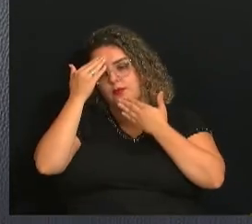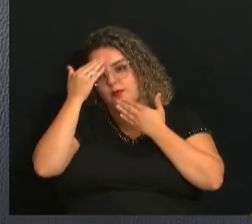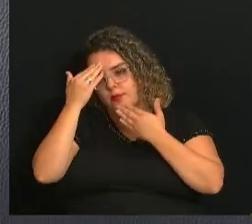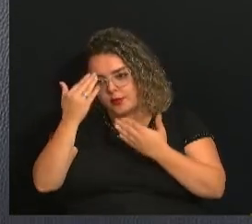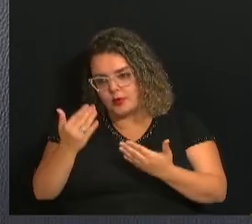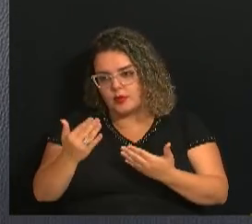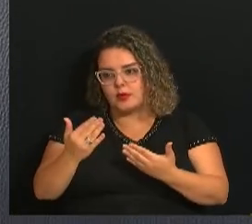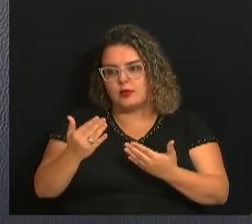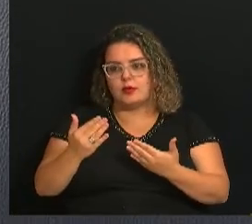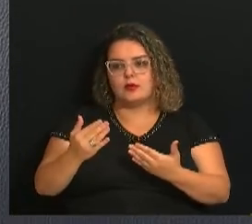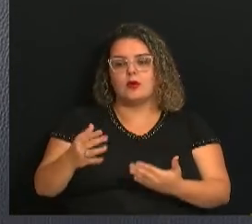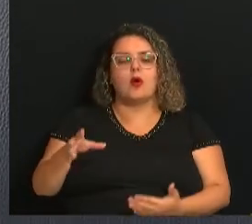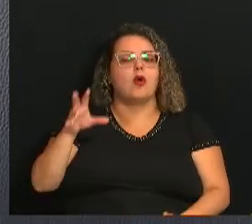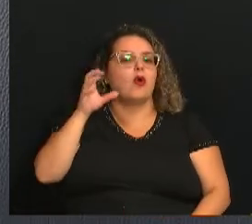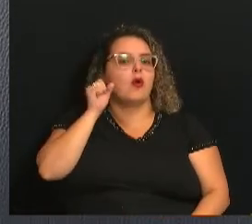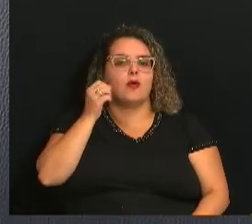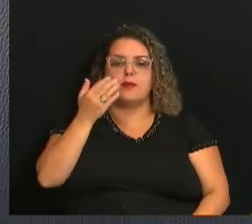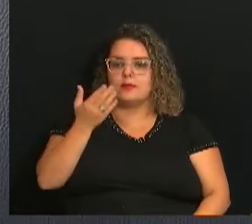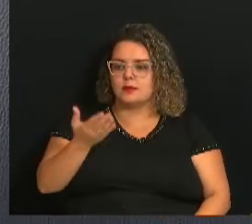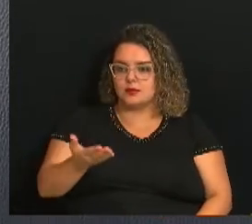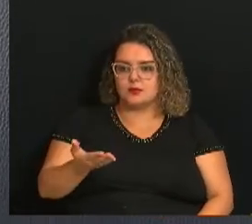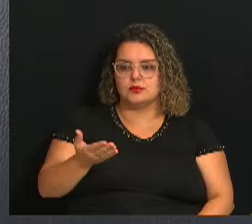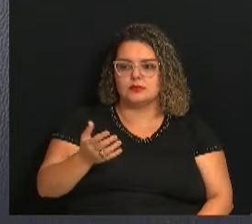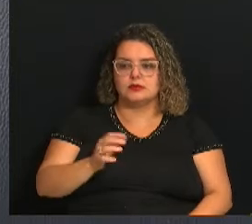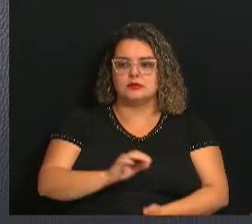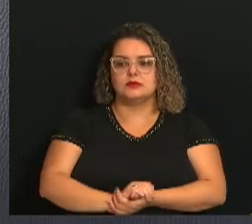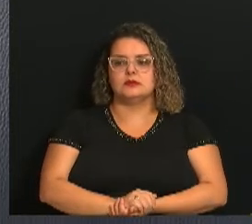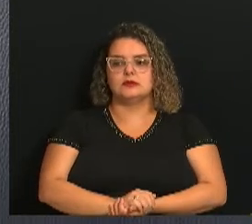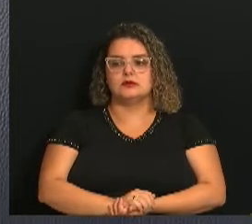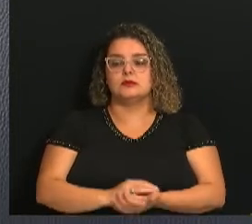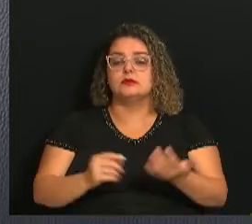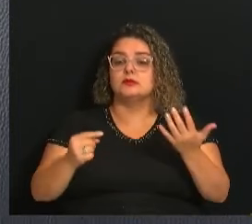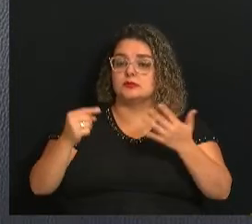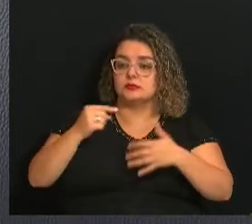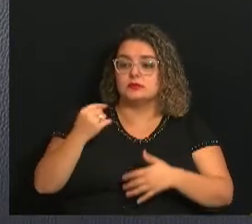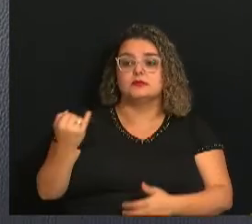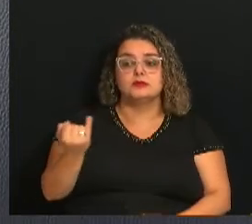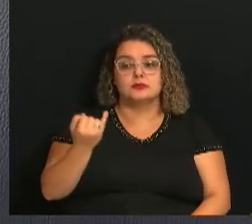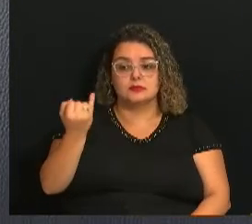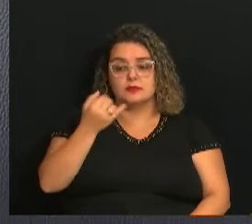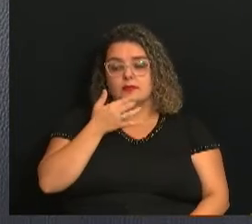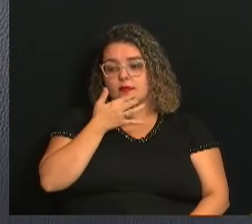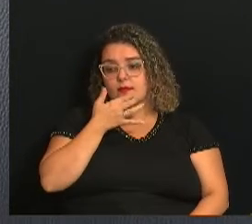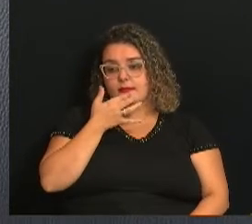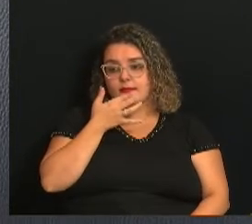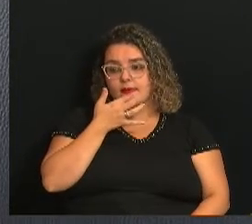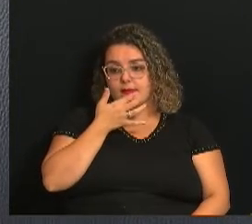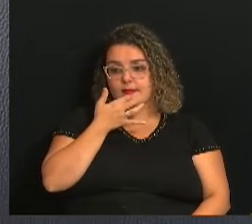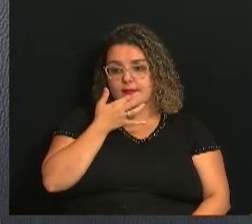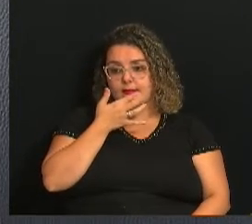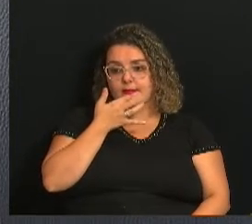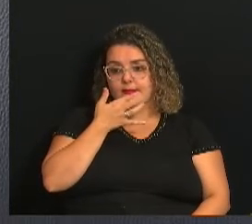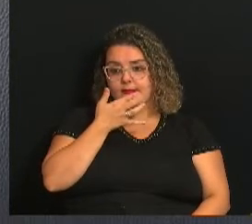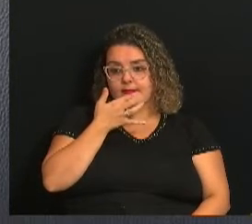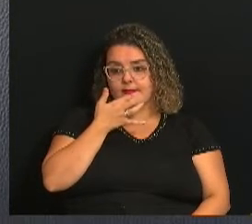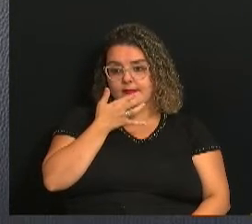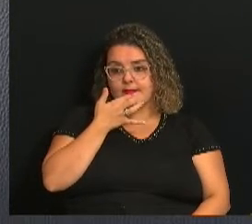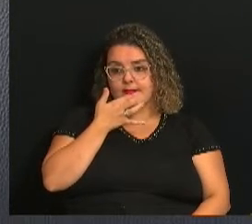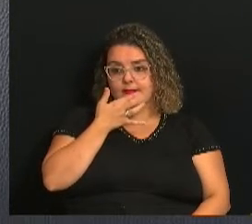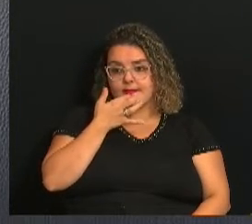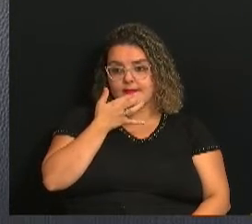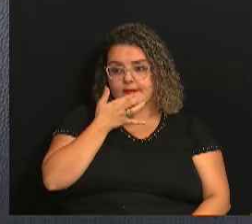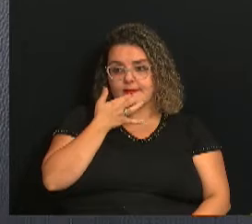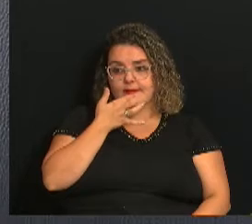Muito bom te ouvir. E você toca em pontos bastante importantes. Eu quero te dizer, Sônia, que a